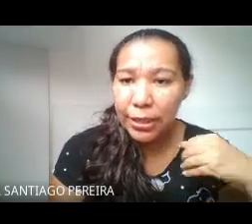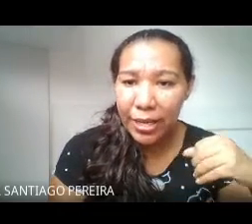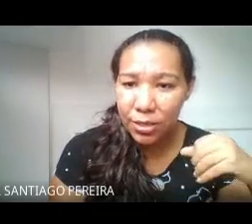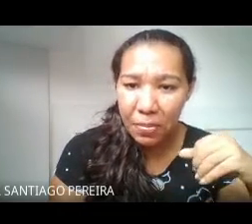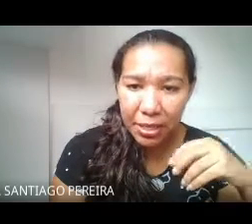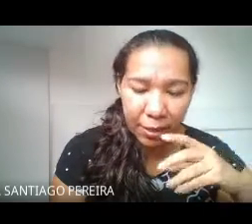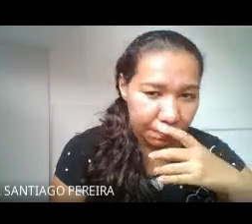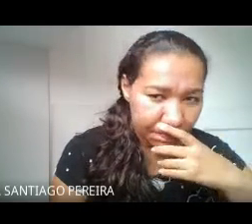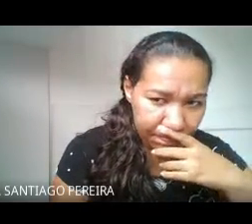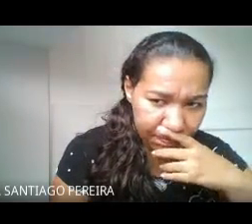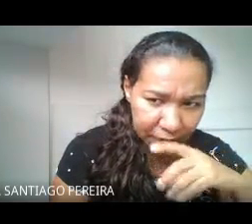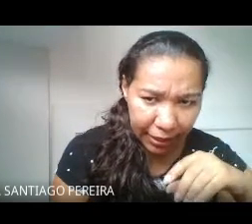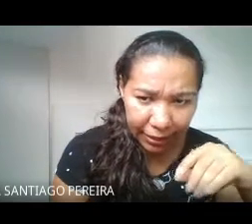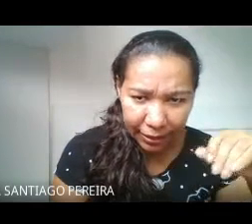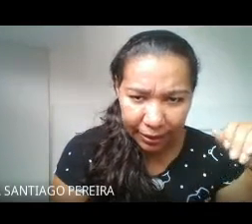né? Não é somente.